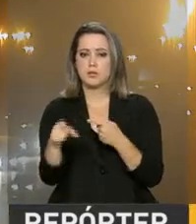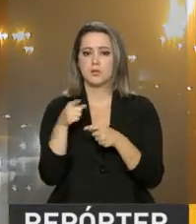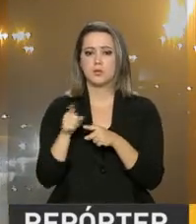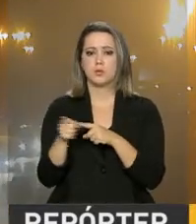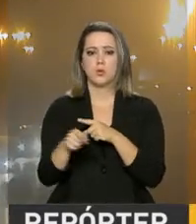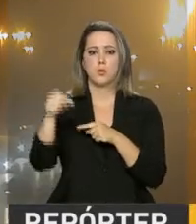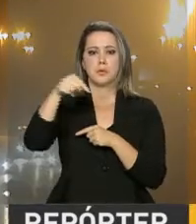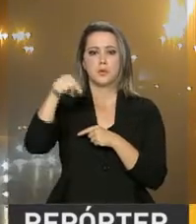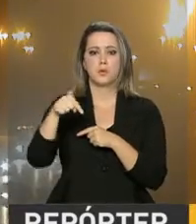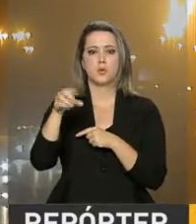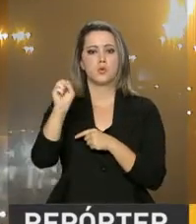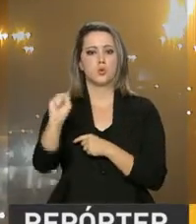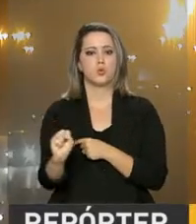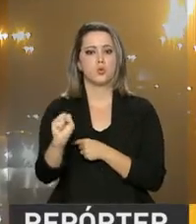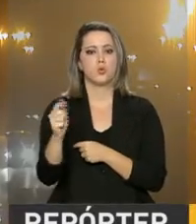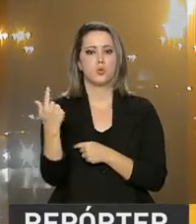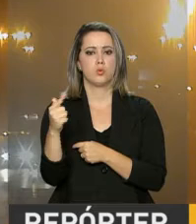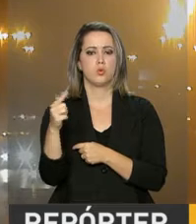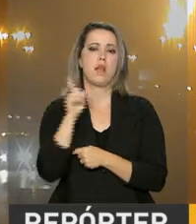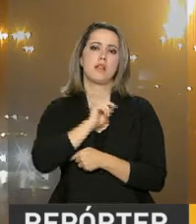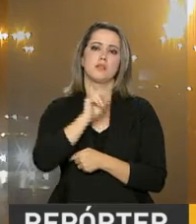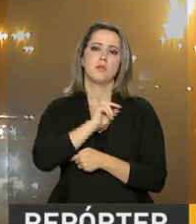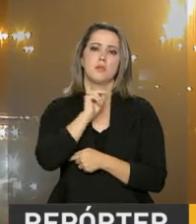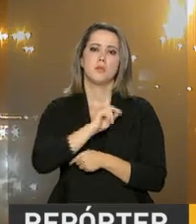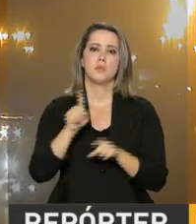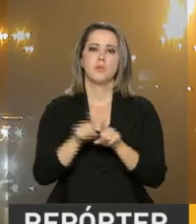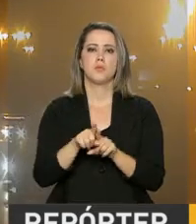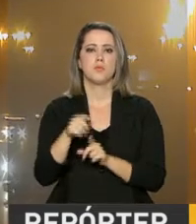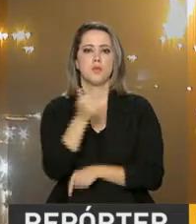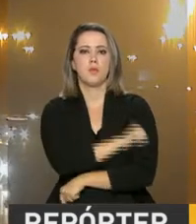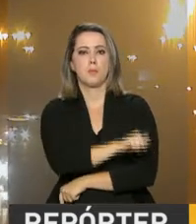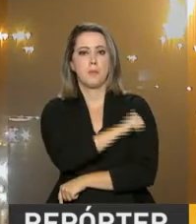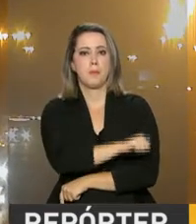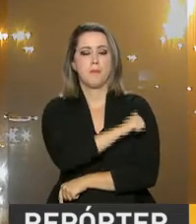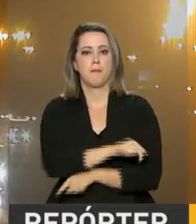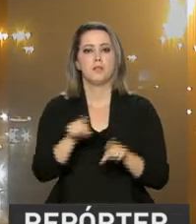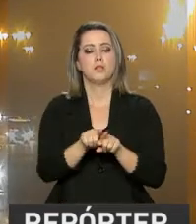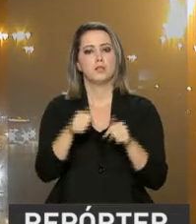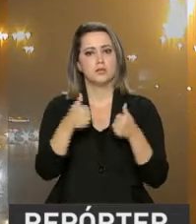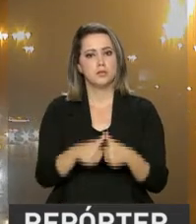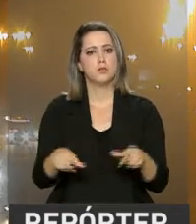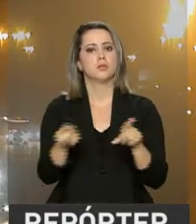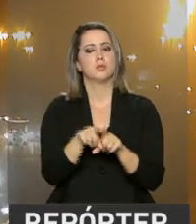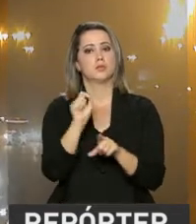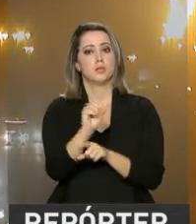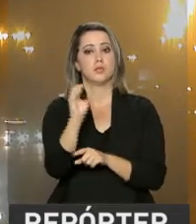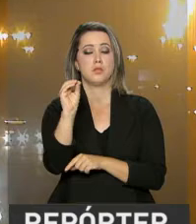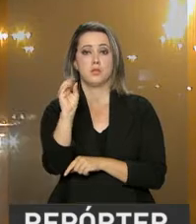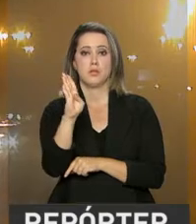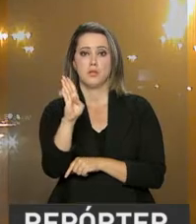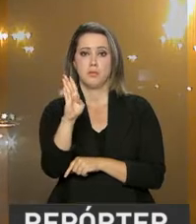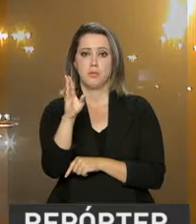no sentido sul de goiás minas gerais rio de janeiro e são paulo também a br 0 60